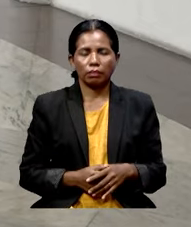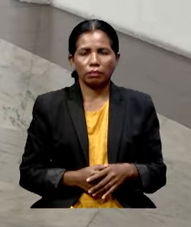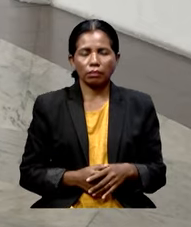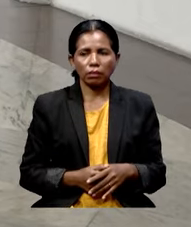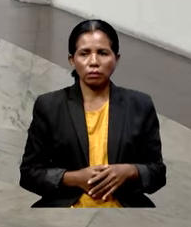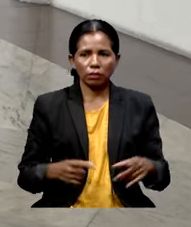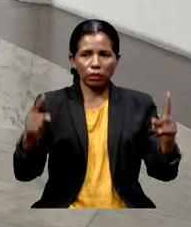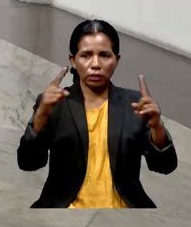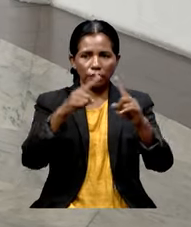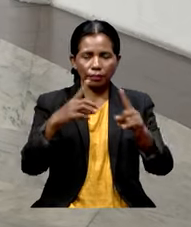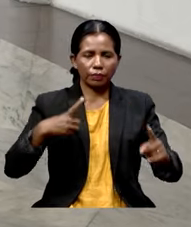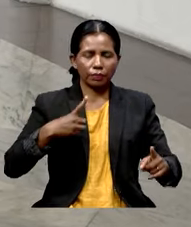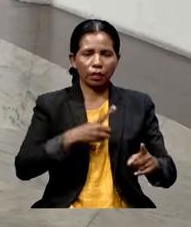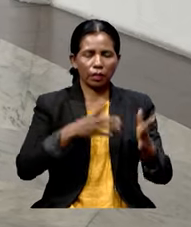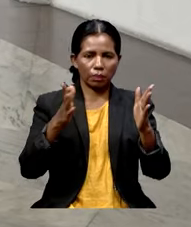Ba deputado será.